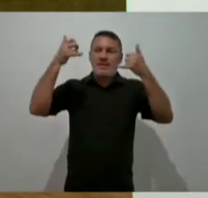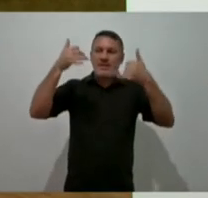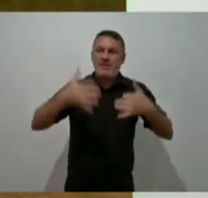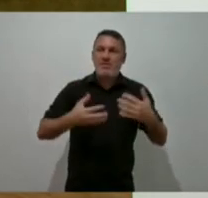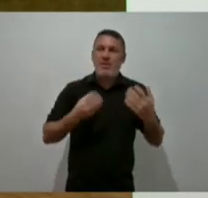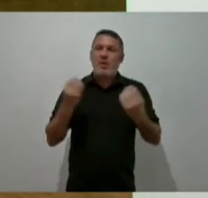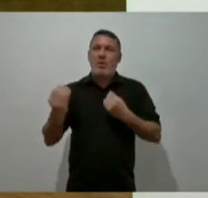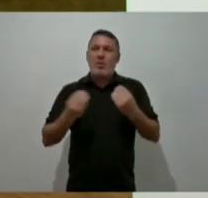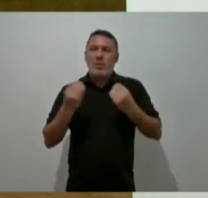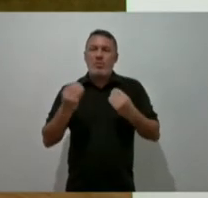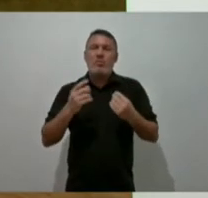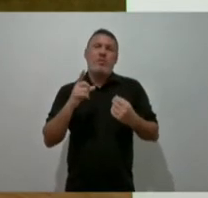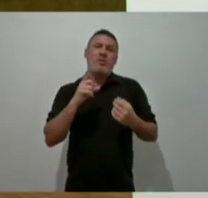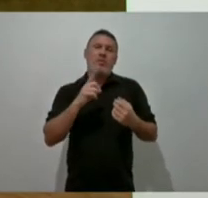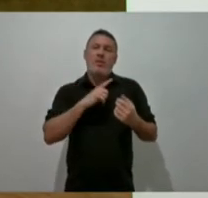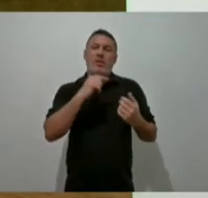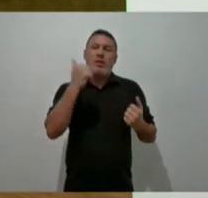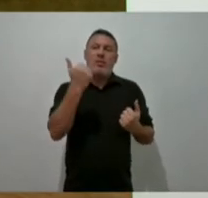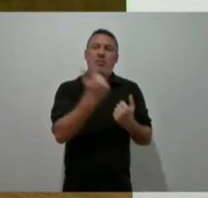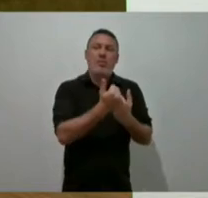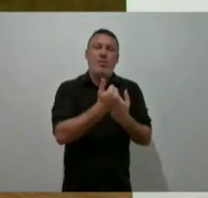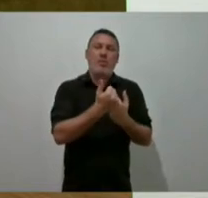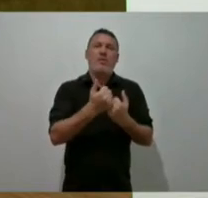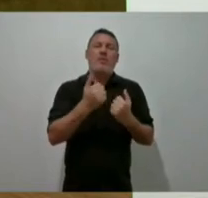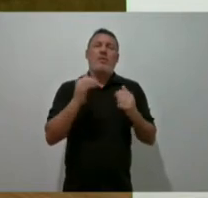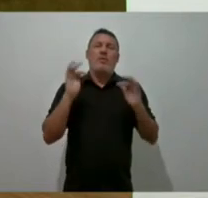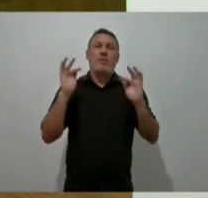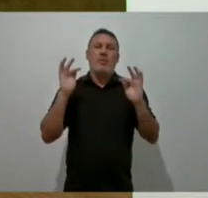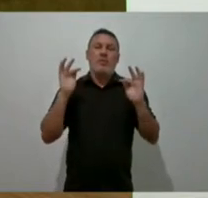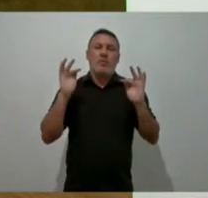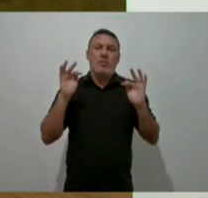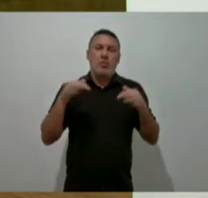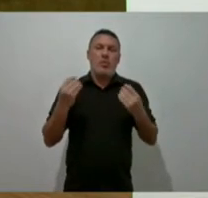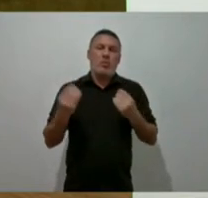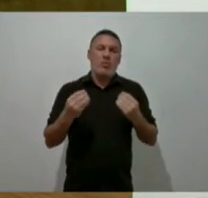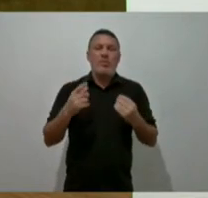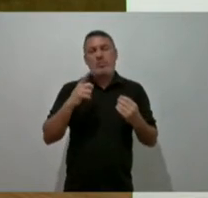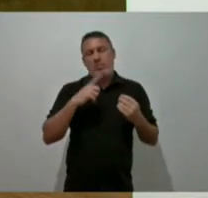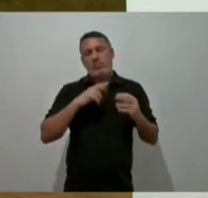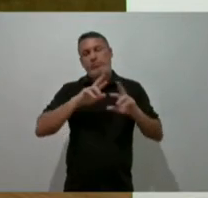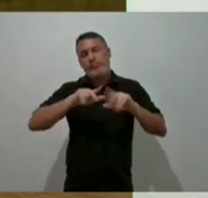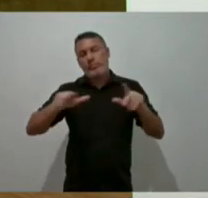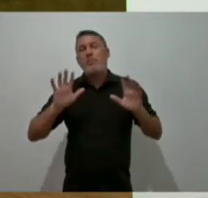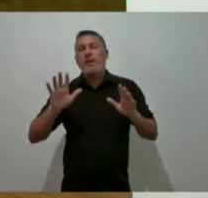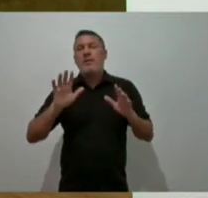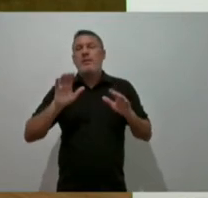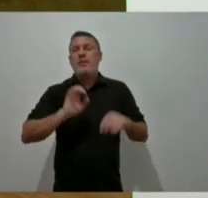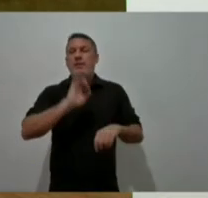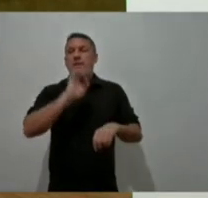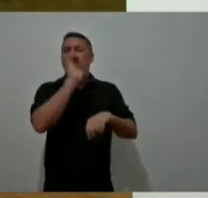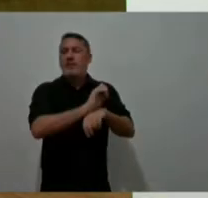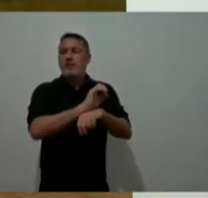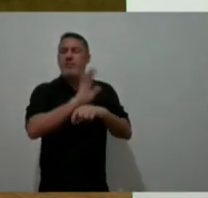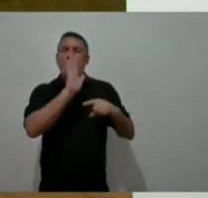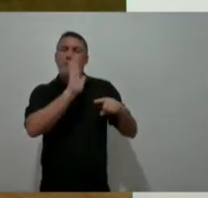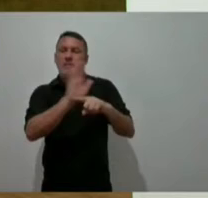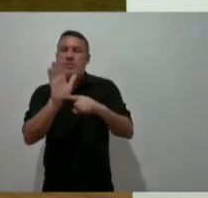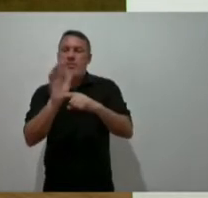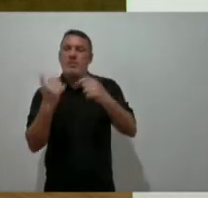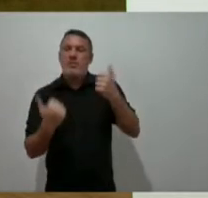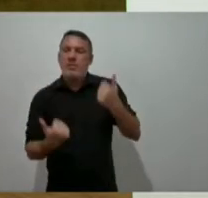apoiar, acho que o Estado pode apoiar de diversas maneiras, mas como que o Estado pode participar, né? A administração